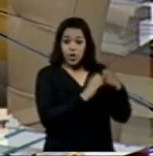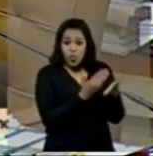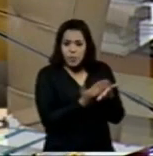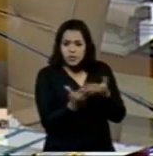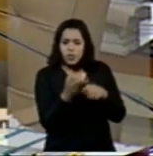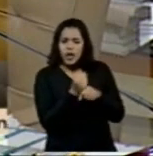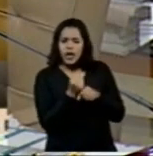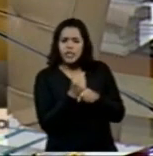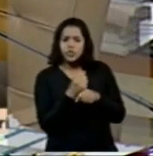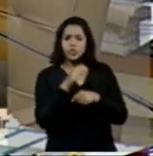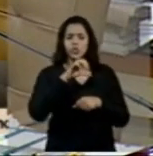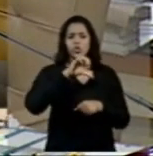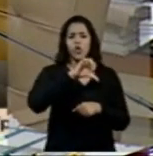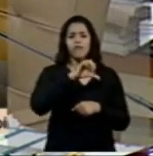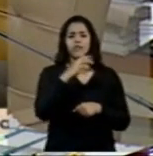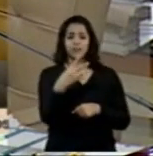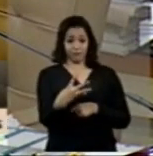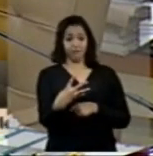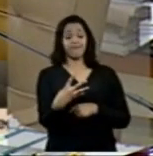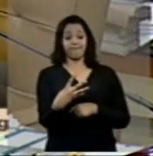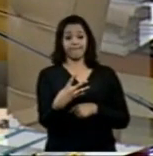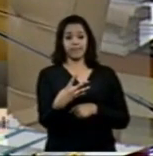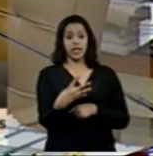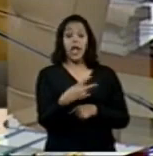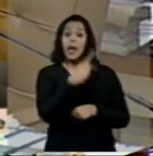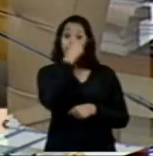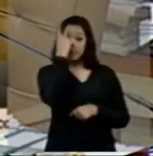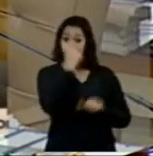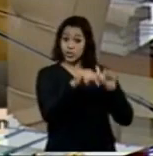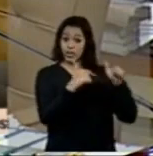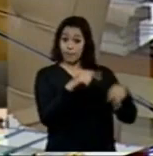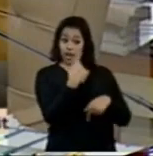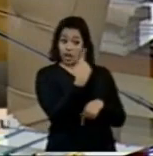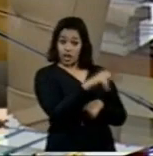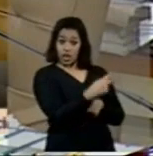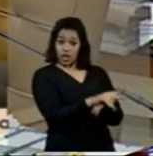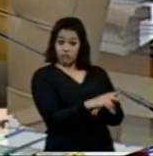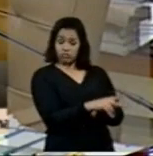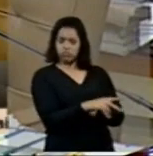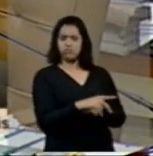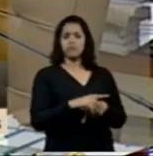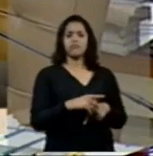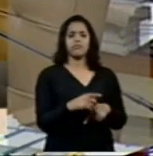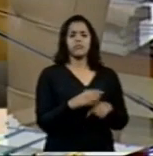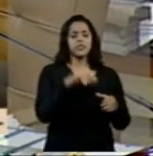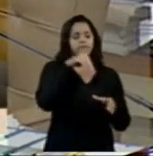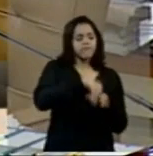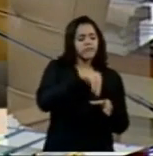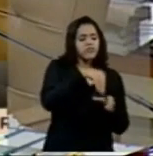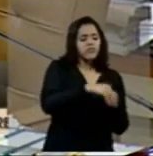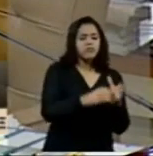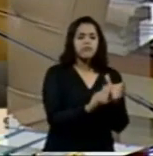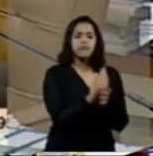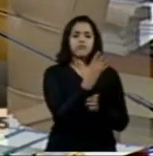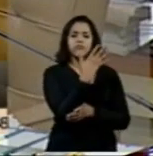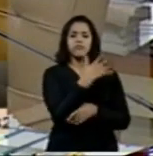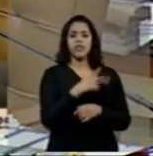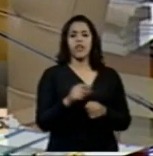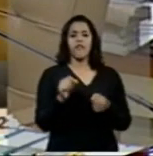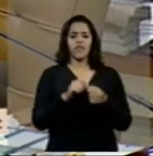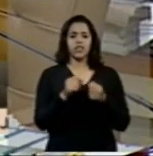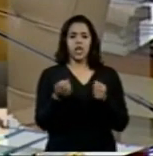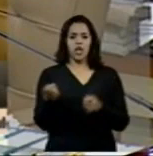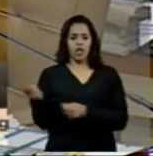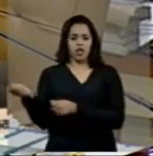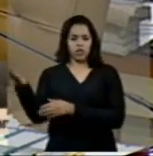volta do ano de 1994. Os empregados que exerciam as funções de trabalhador florestal, operador de